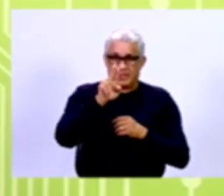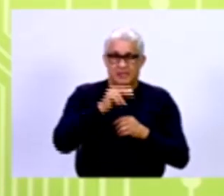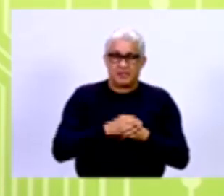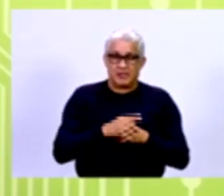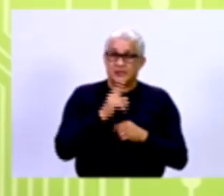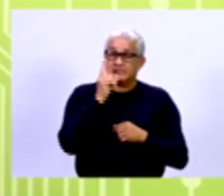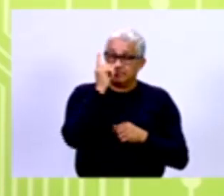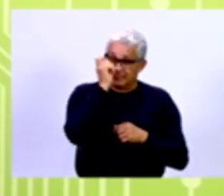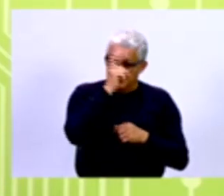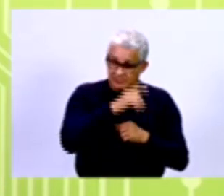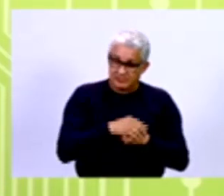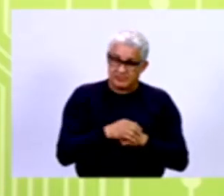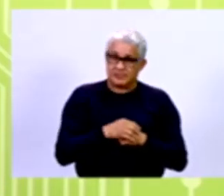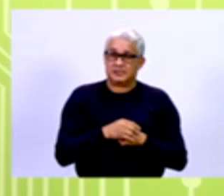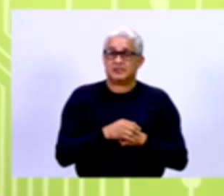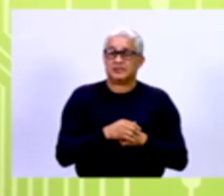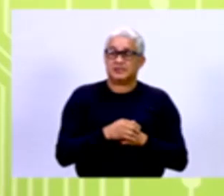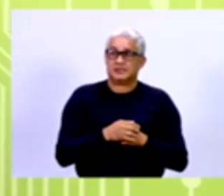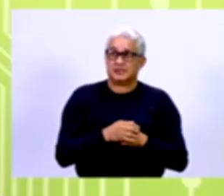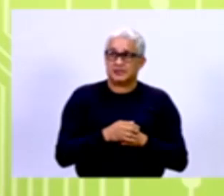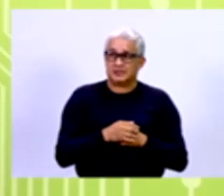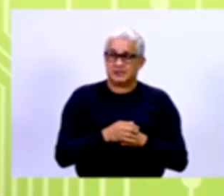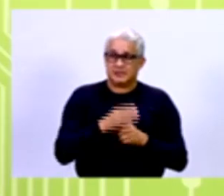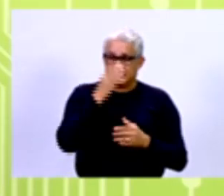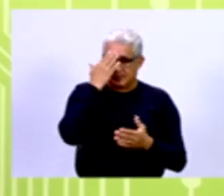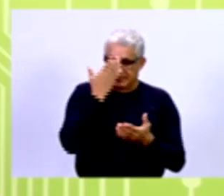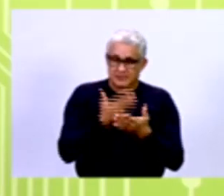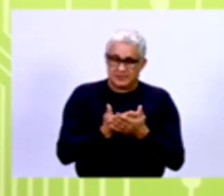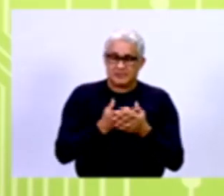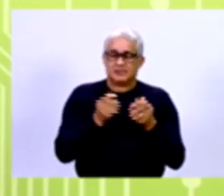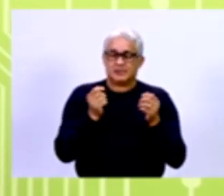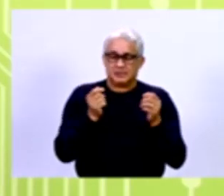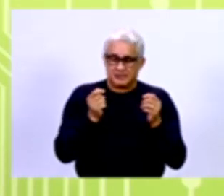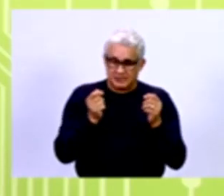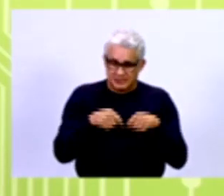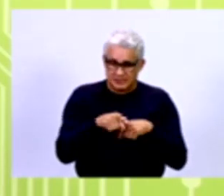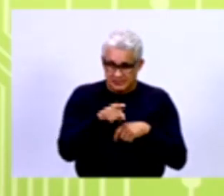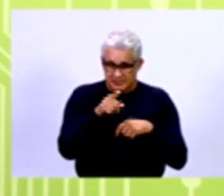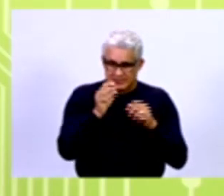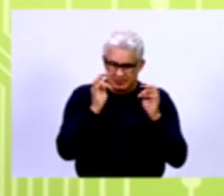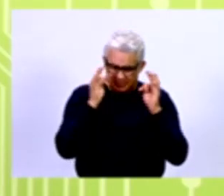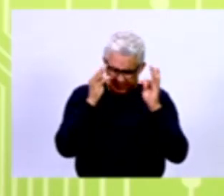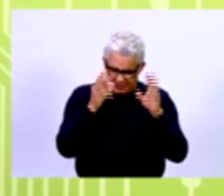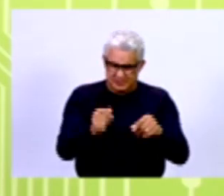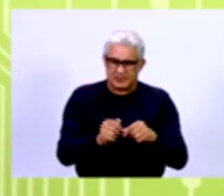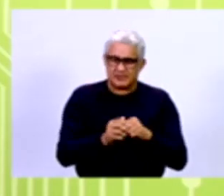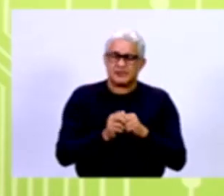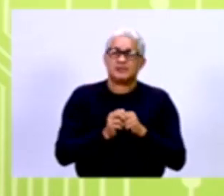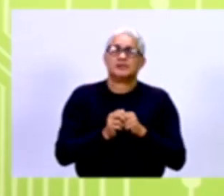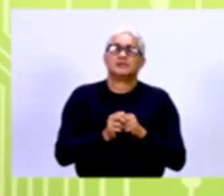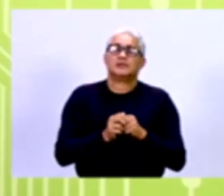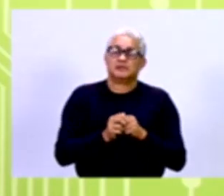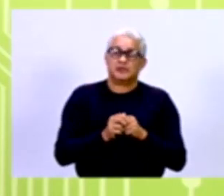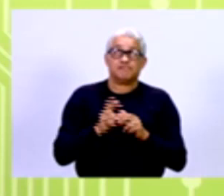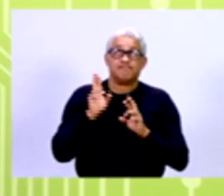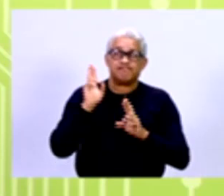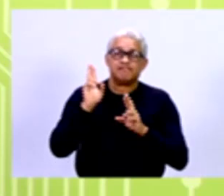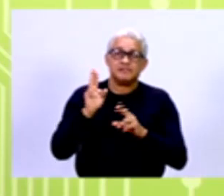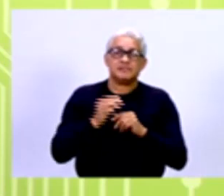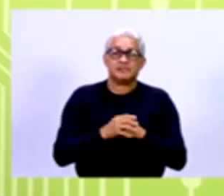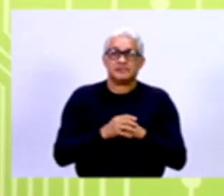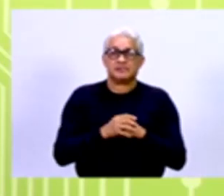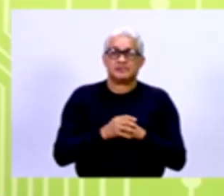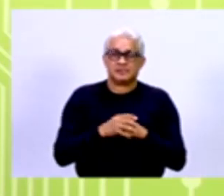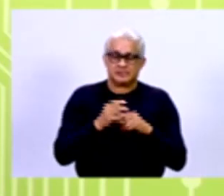ser no nível que a gente acredita que vocês todos esperamos,